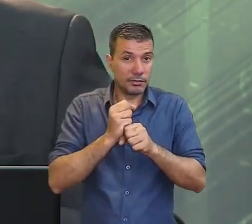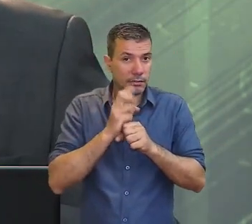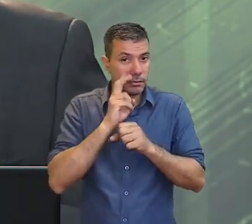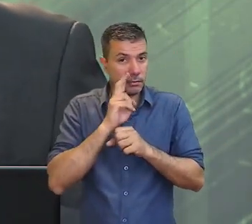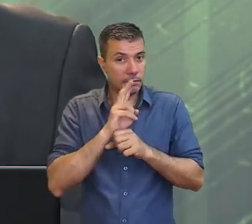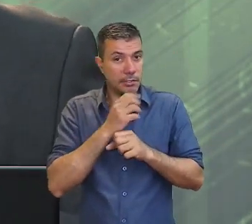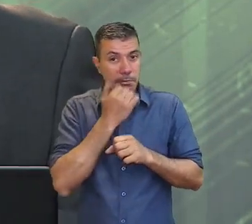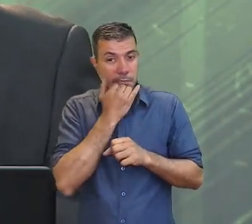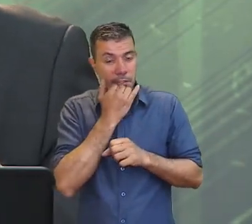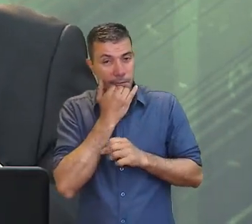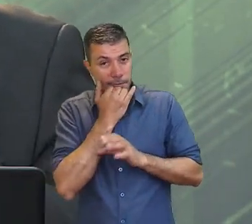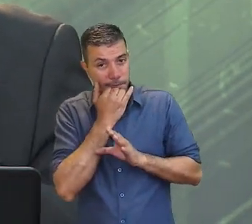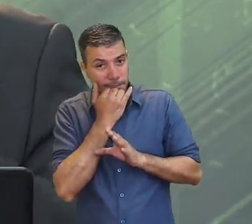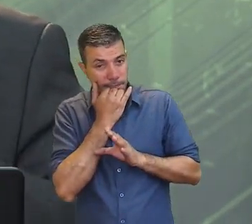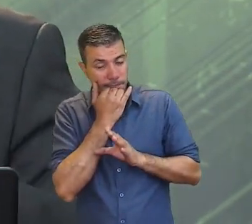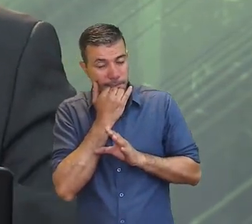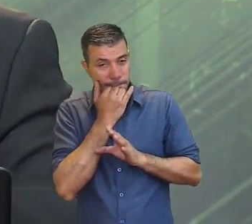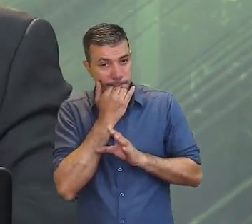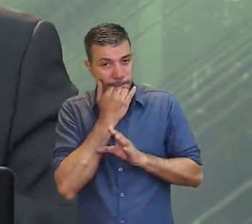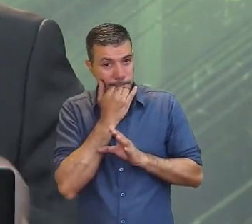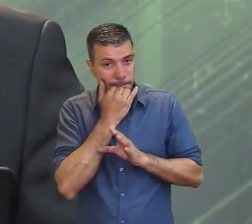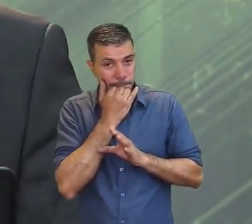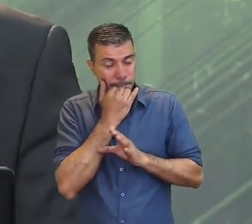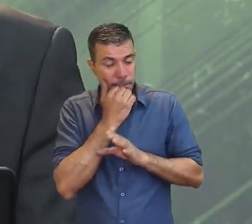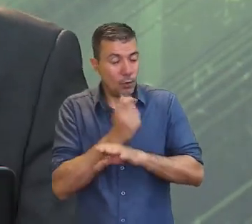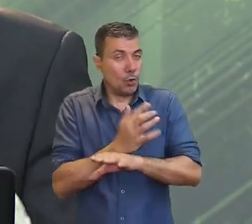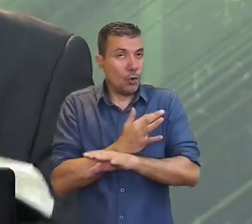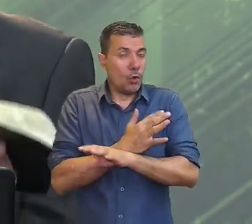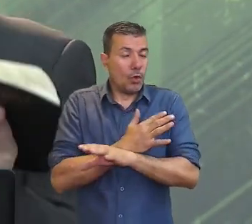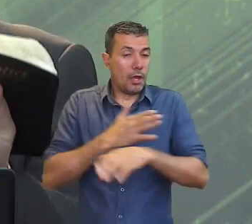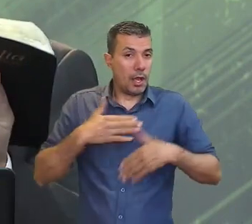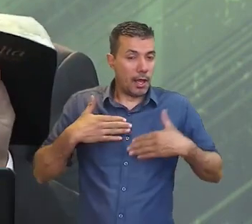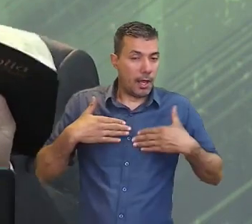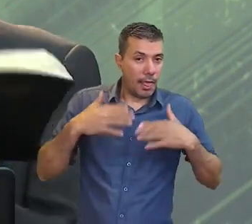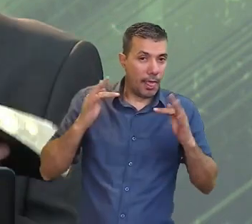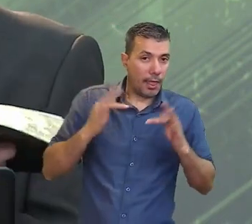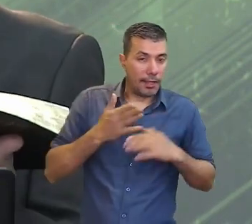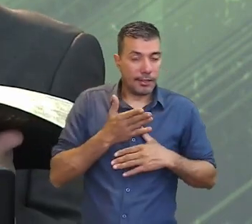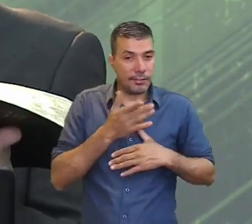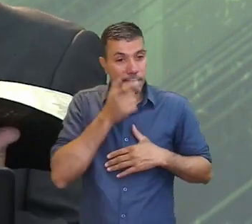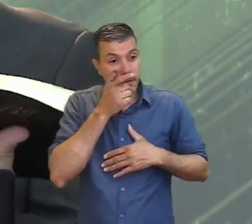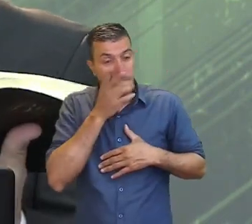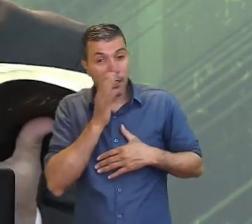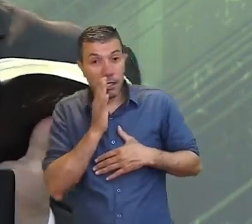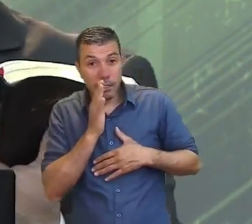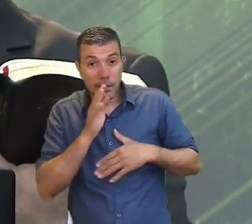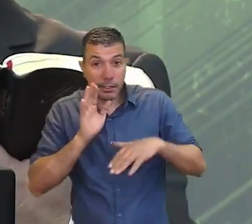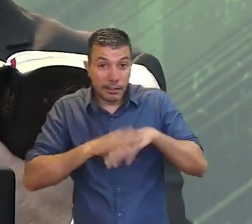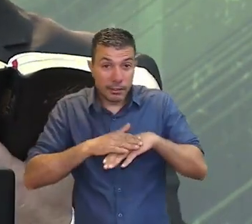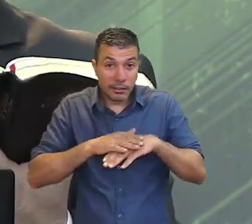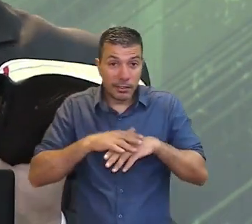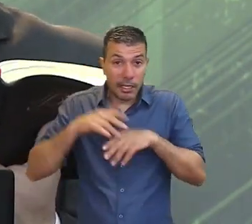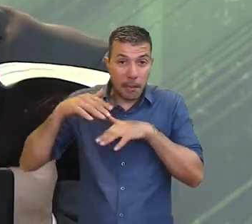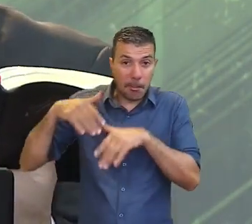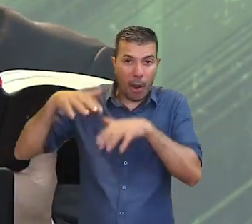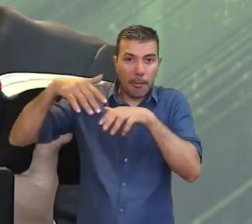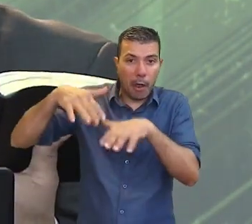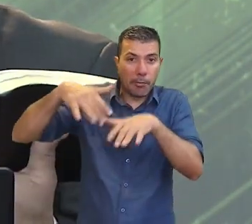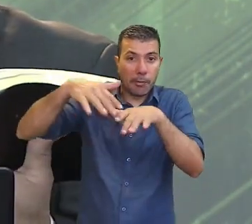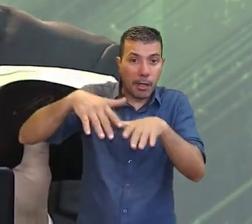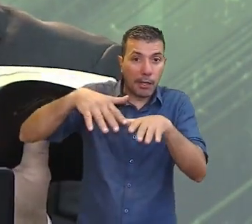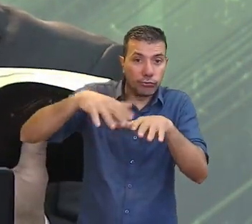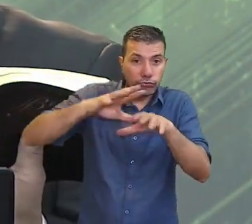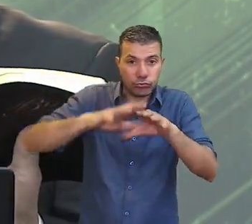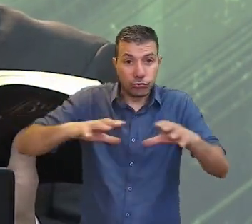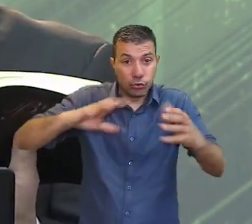errado, me perdoa, vou ler de novo, o pastor está emocionado aqui, está empolgado. Agora enxerguei. Marcharam então pela superfície